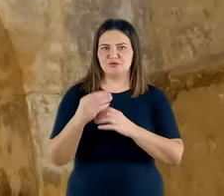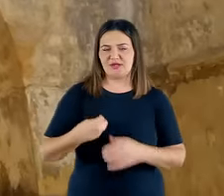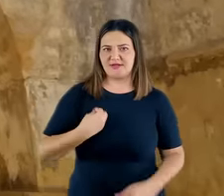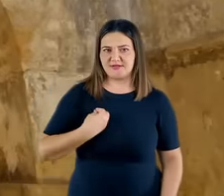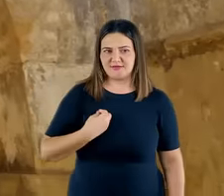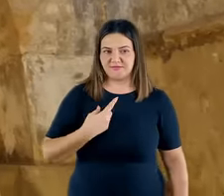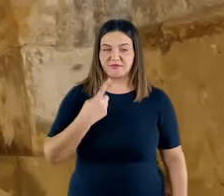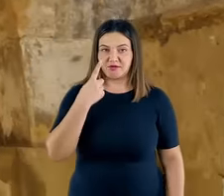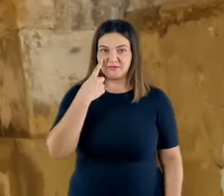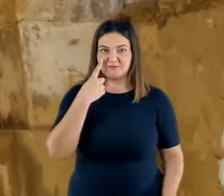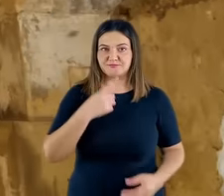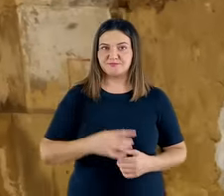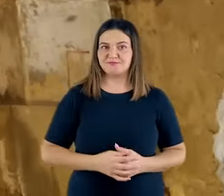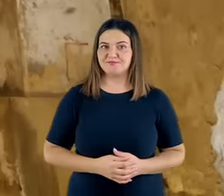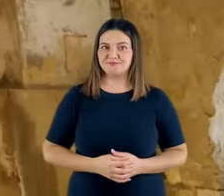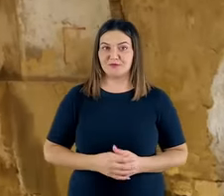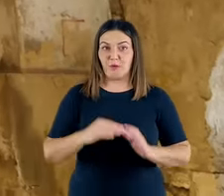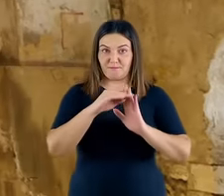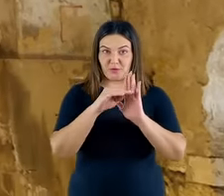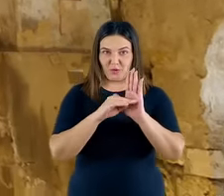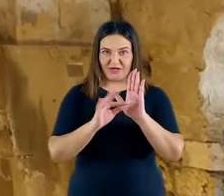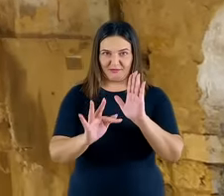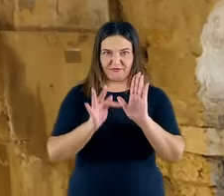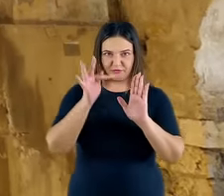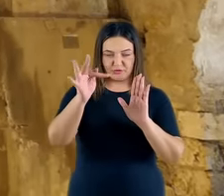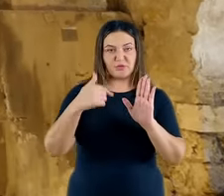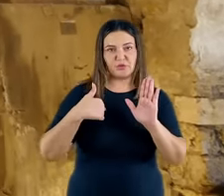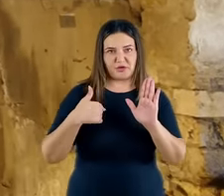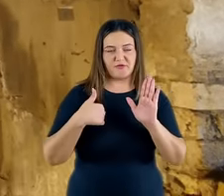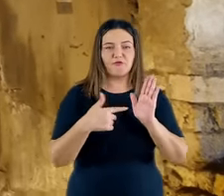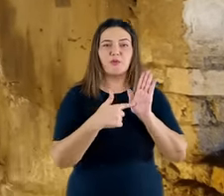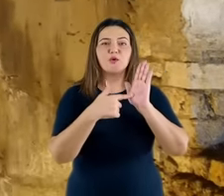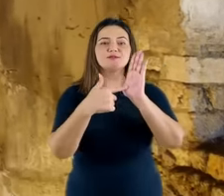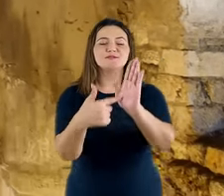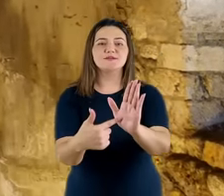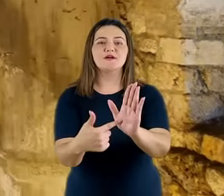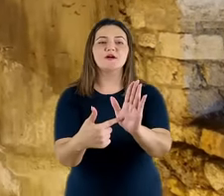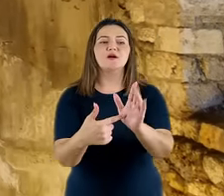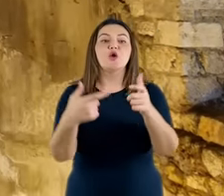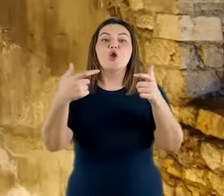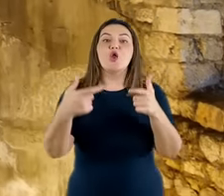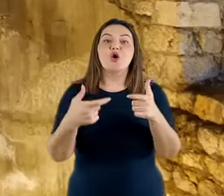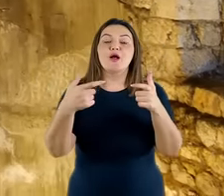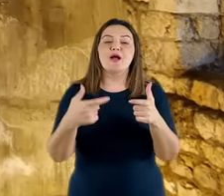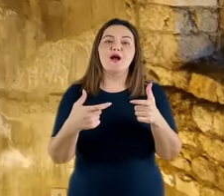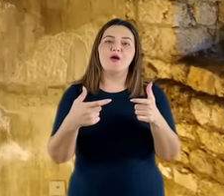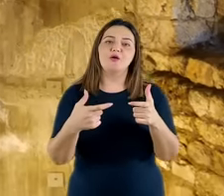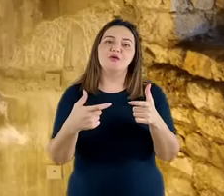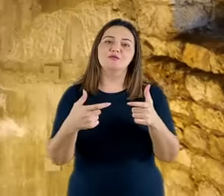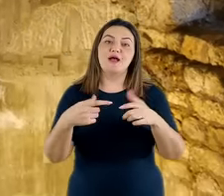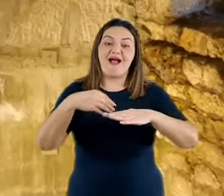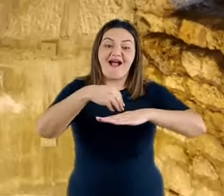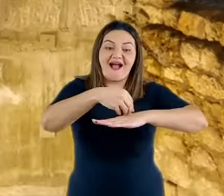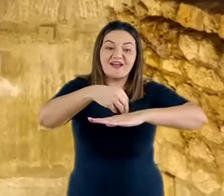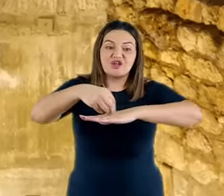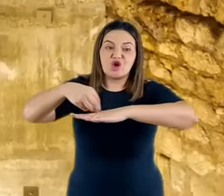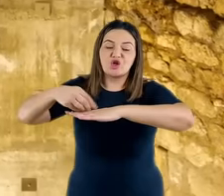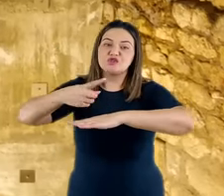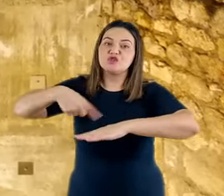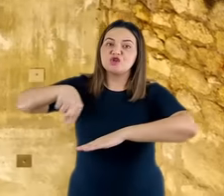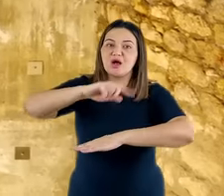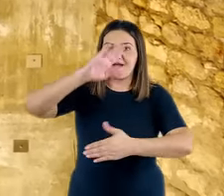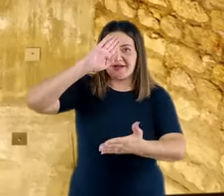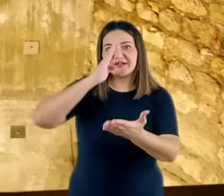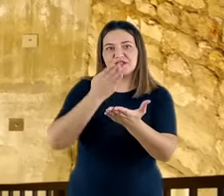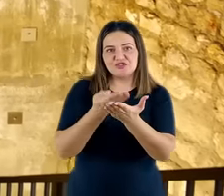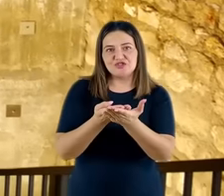estaria. Mais à frente, num dos programas dessa série especial gravada em Israel, eu vou mostrar para você o local onde arqueologicamente